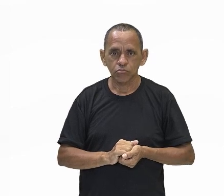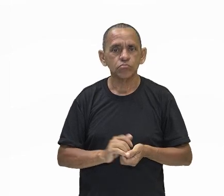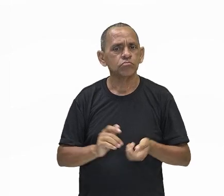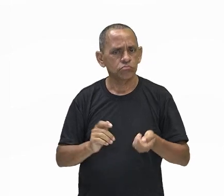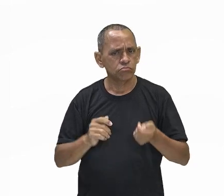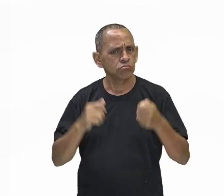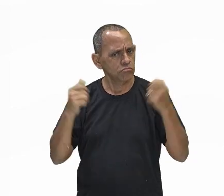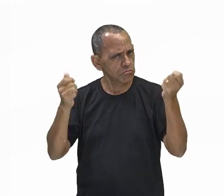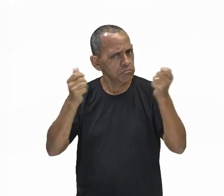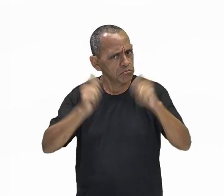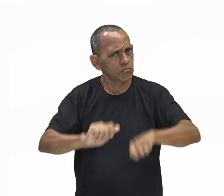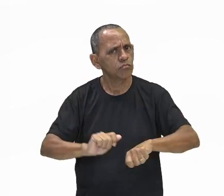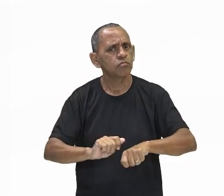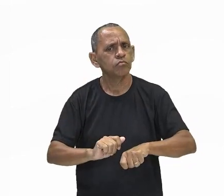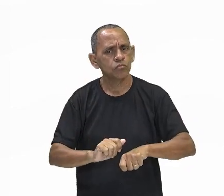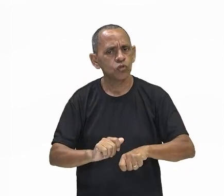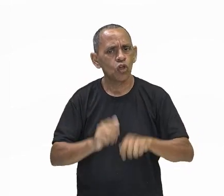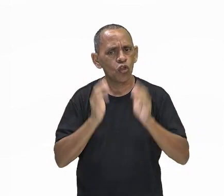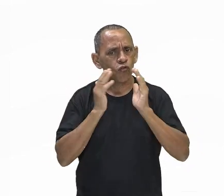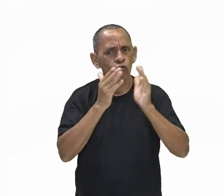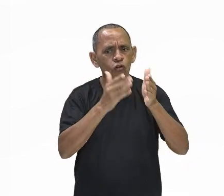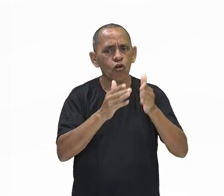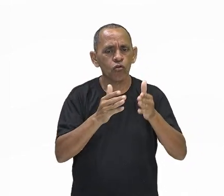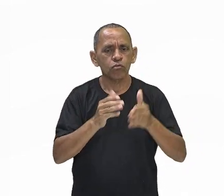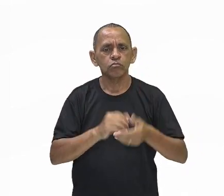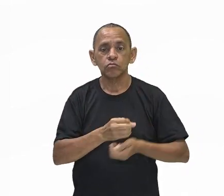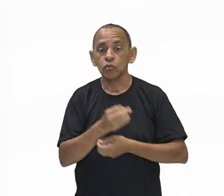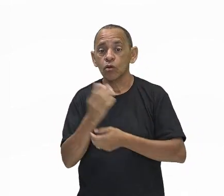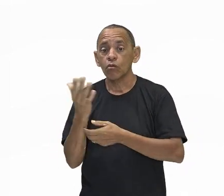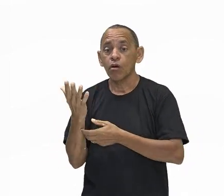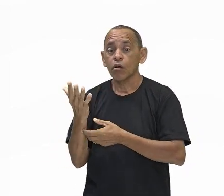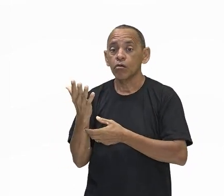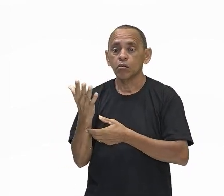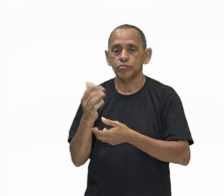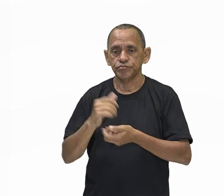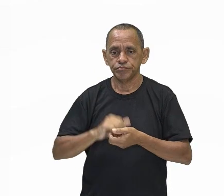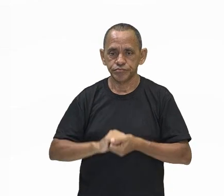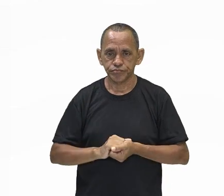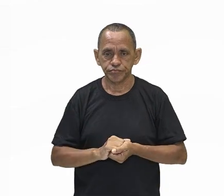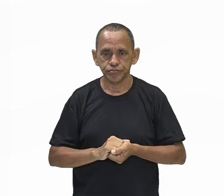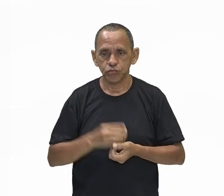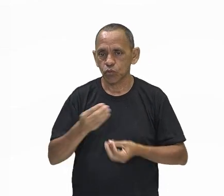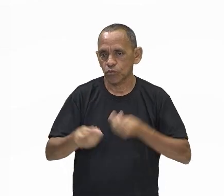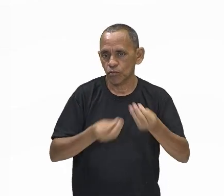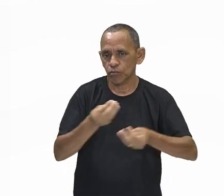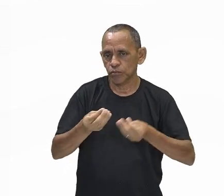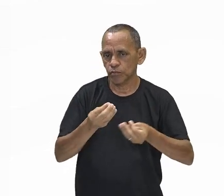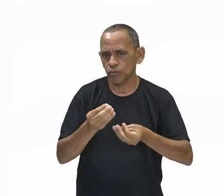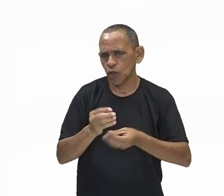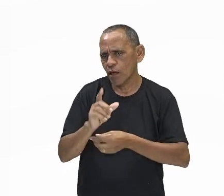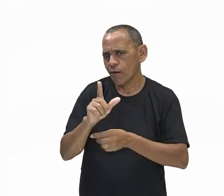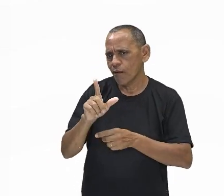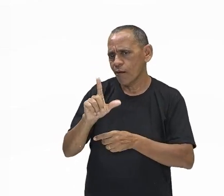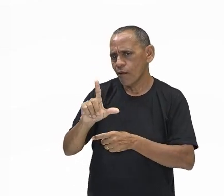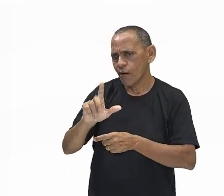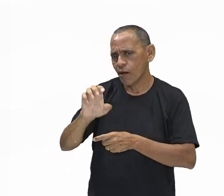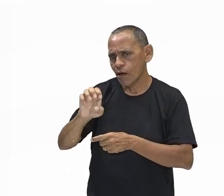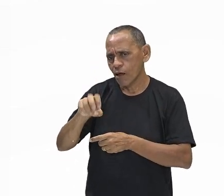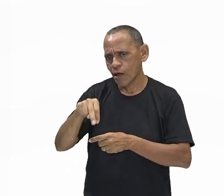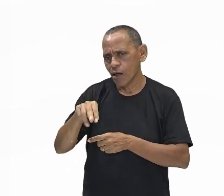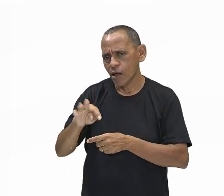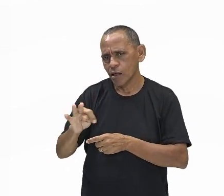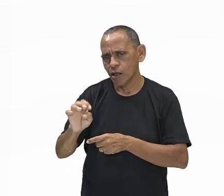focal. Então, vamos voltar à pergunta. Qual a potência focal de uma lente convergente de distância focal de 0,1 metros?